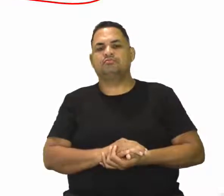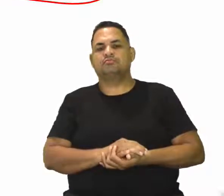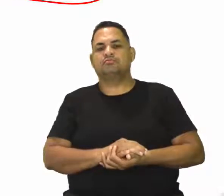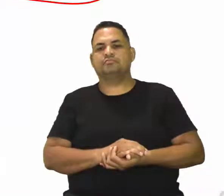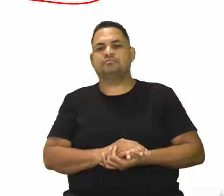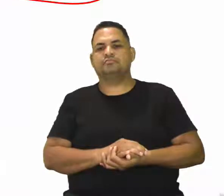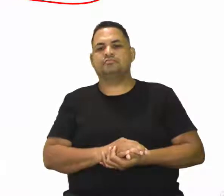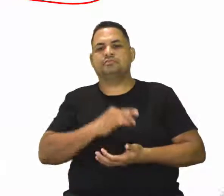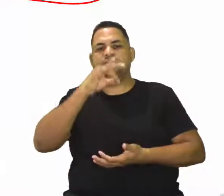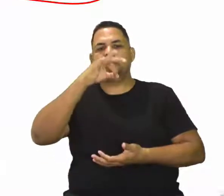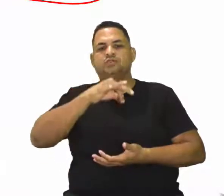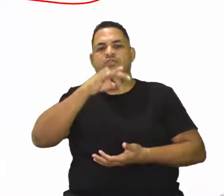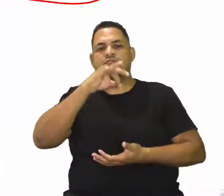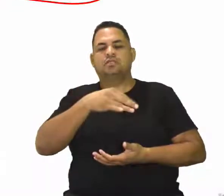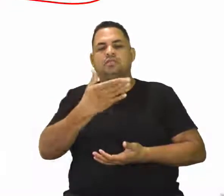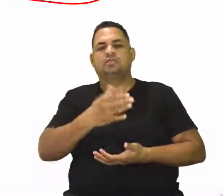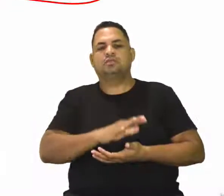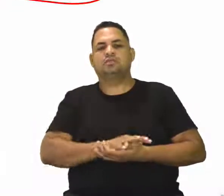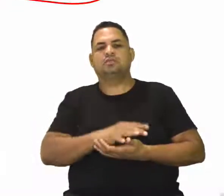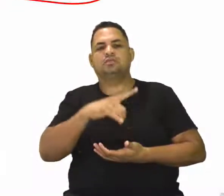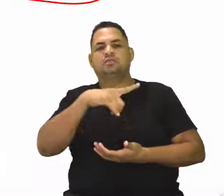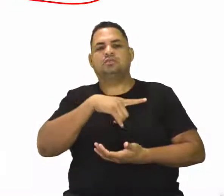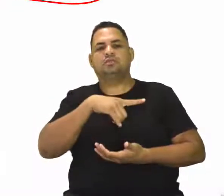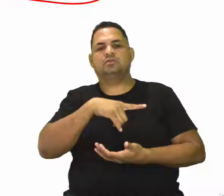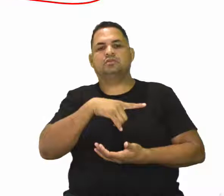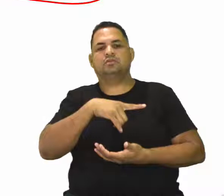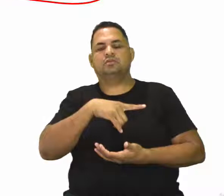E aqui, de repente, você tem uma